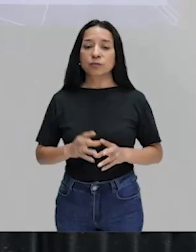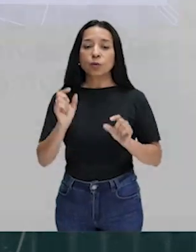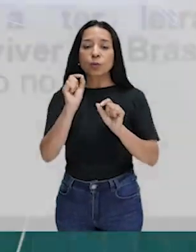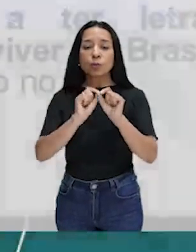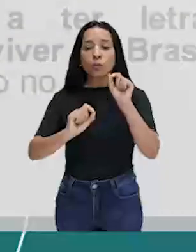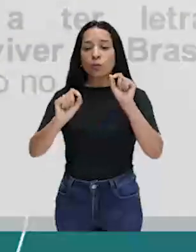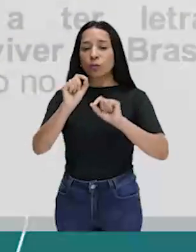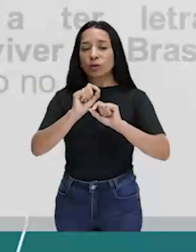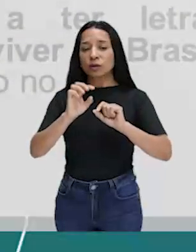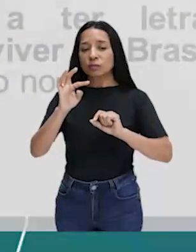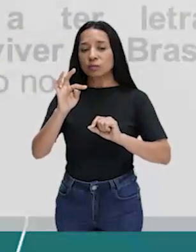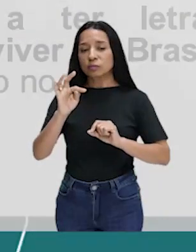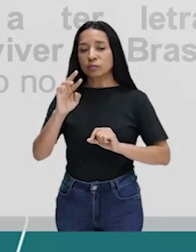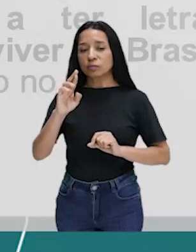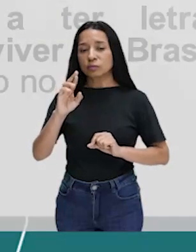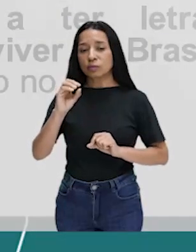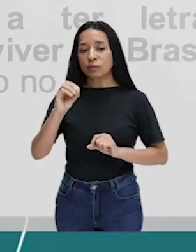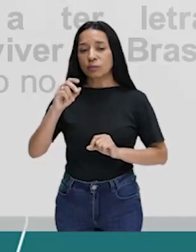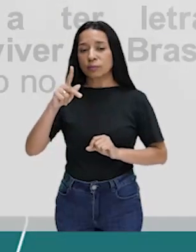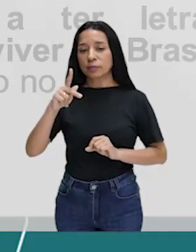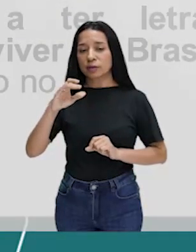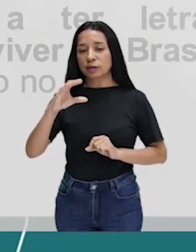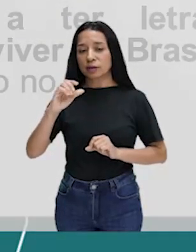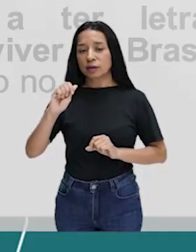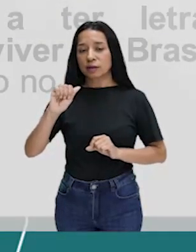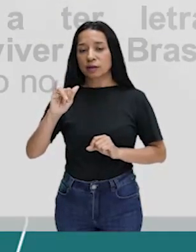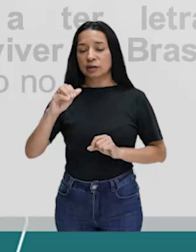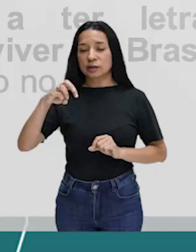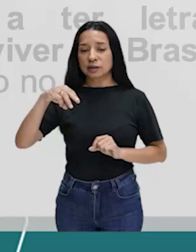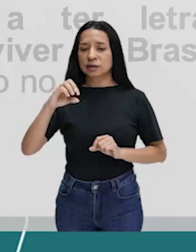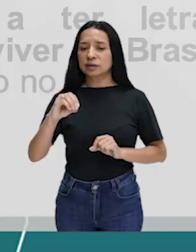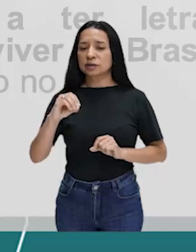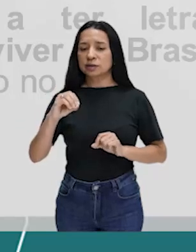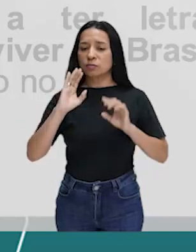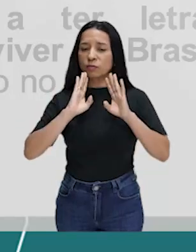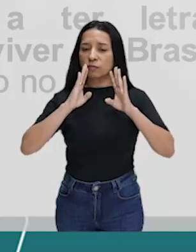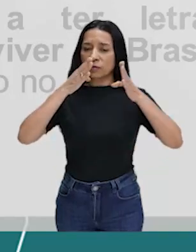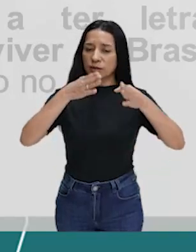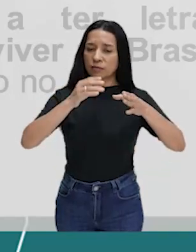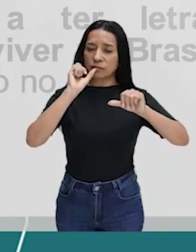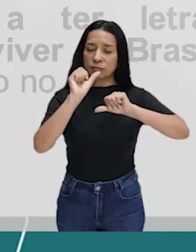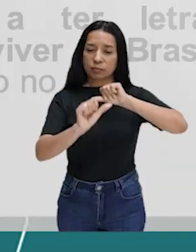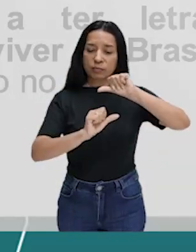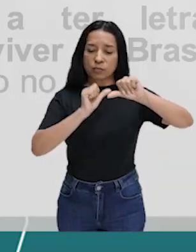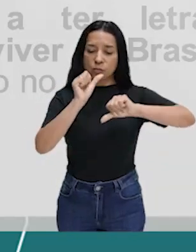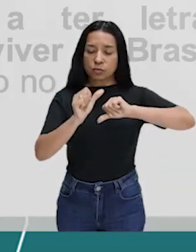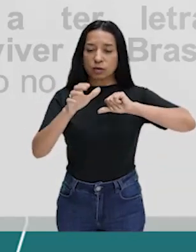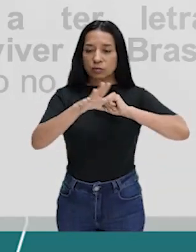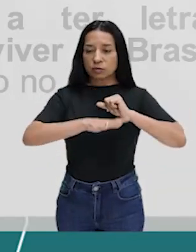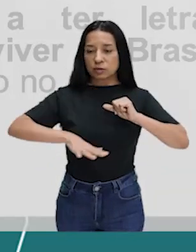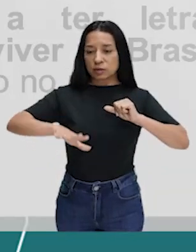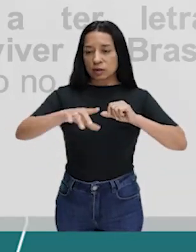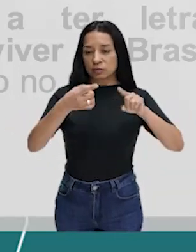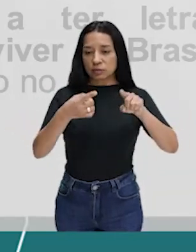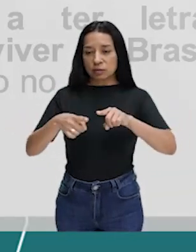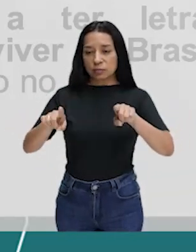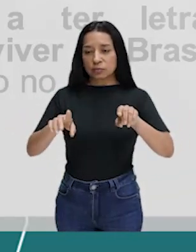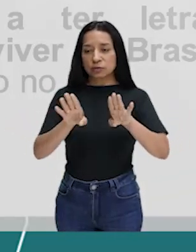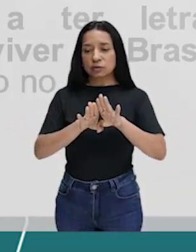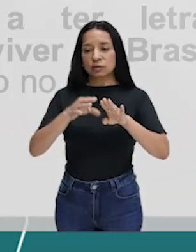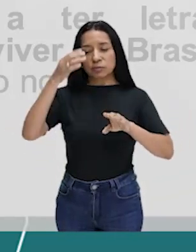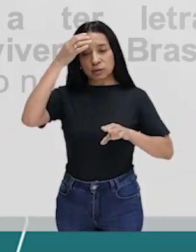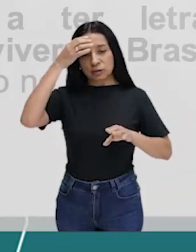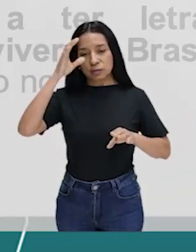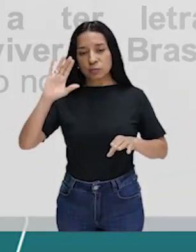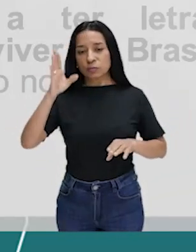o tropicalismo pretendia com as suas canções? Mudar o cenário da música e da cultura